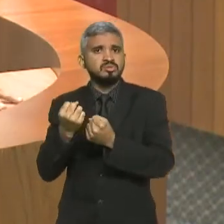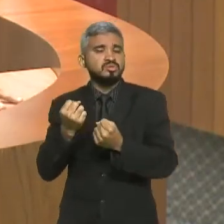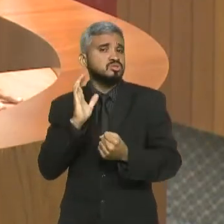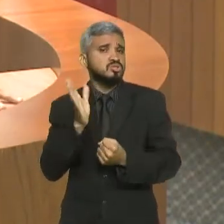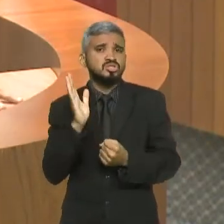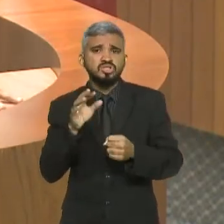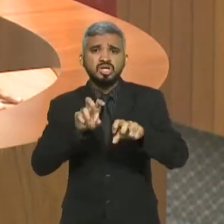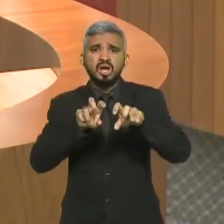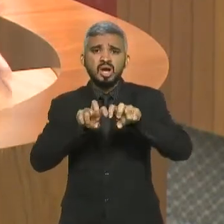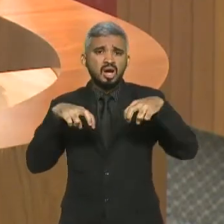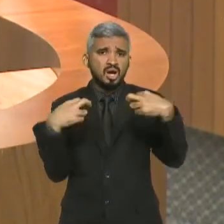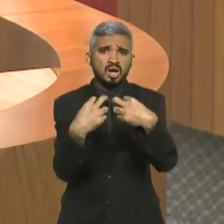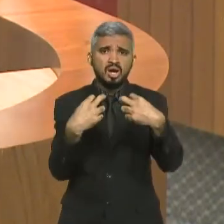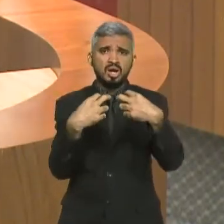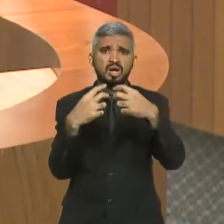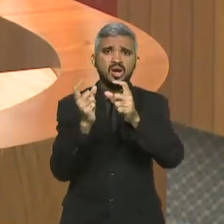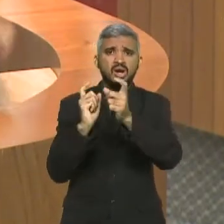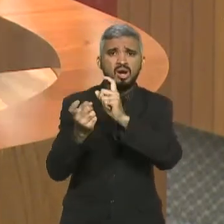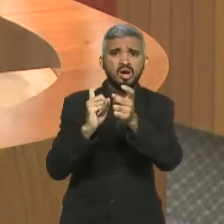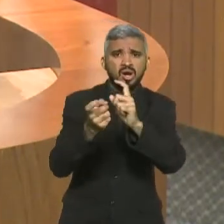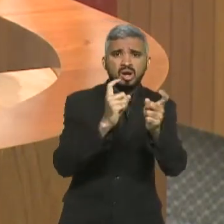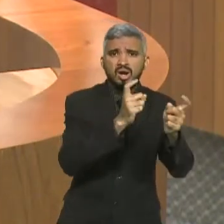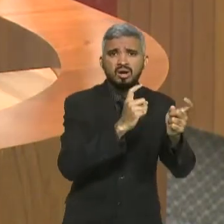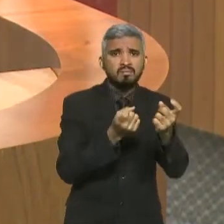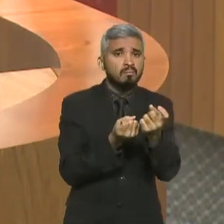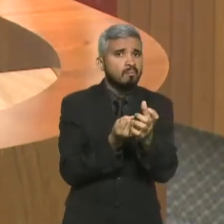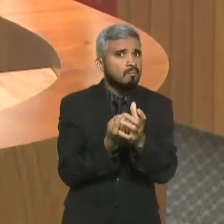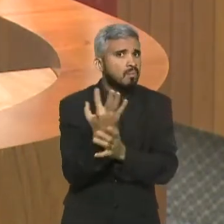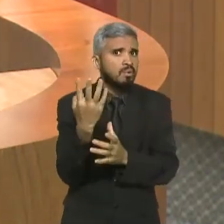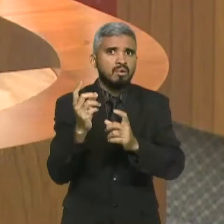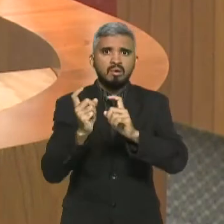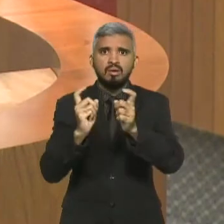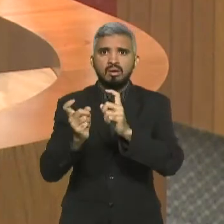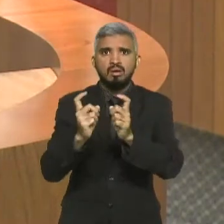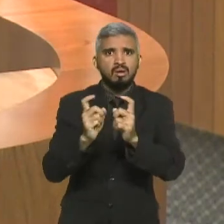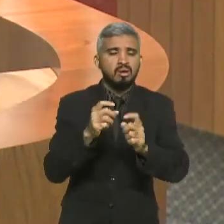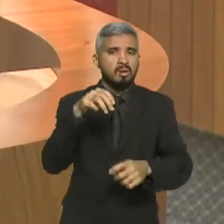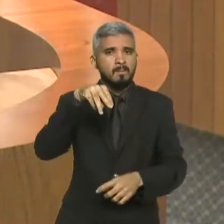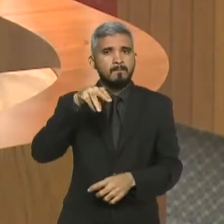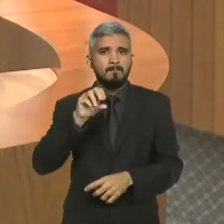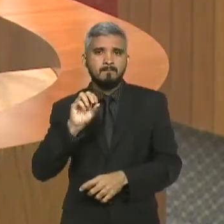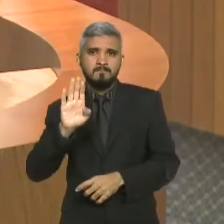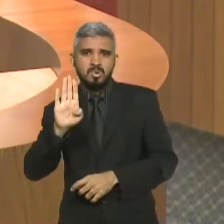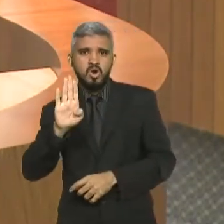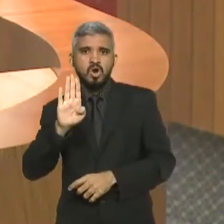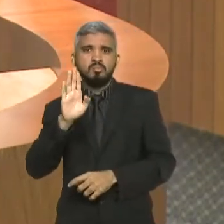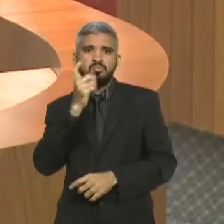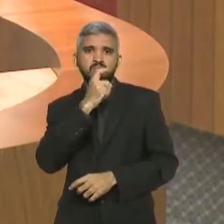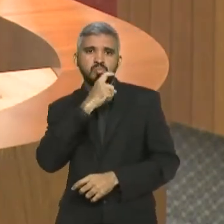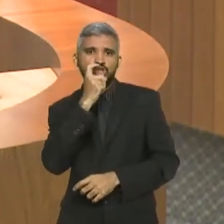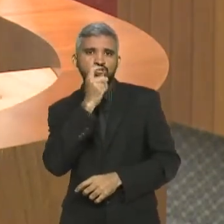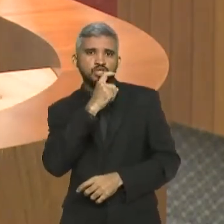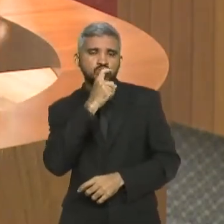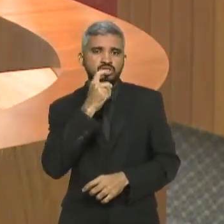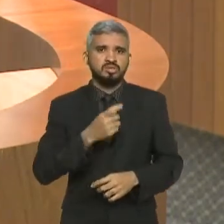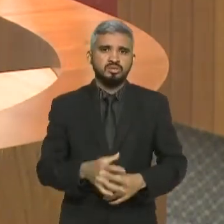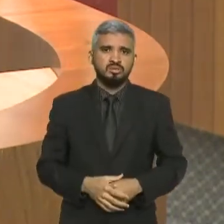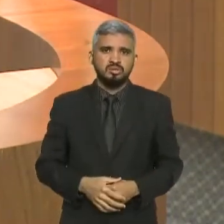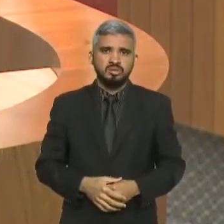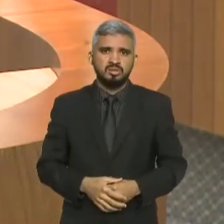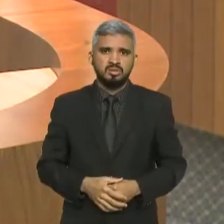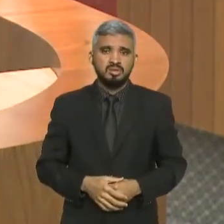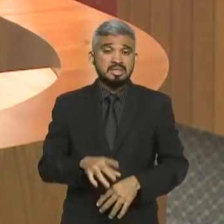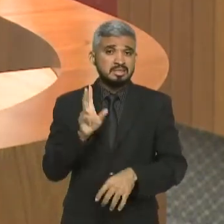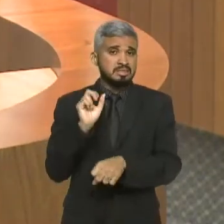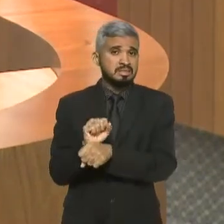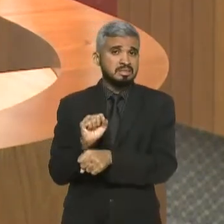Defensoria Pública, com a MOB. E a cara de pau mentindo o tempo todo. Era tudo esperando um momento para se beneficiar, para